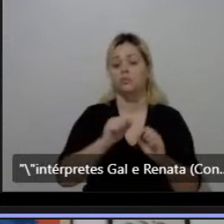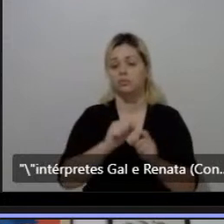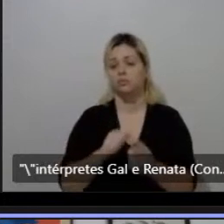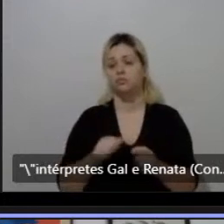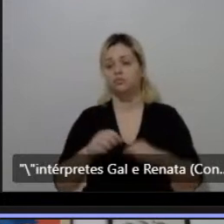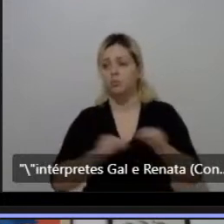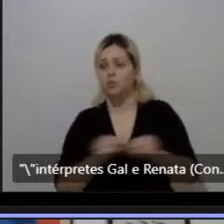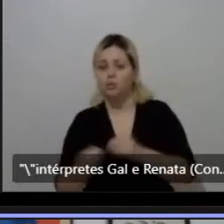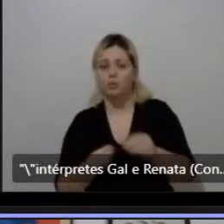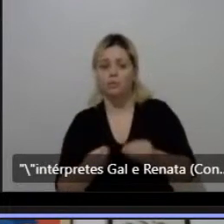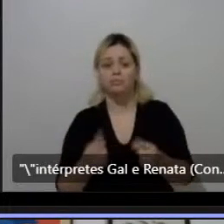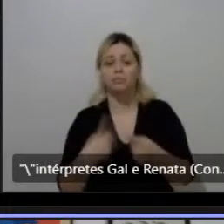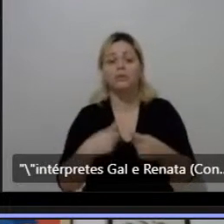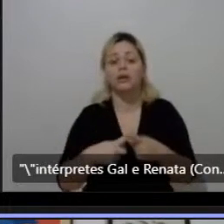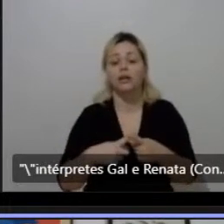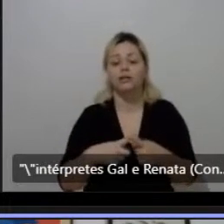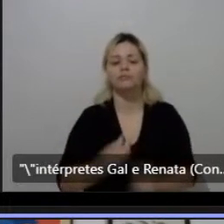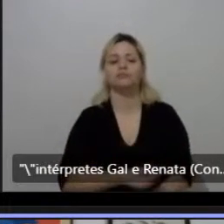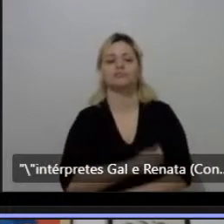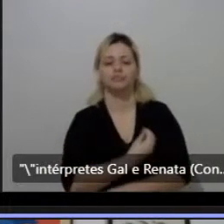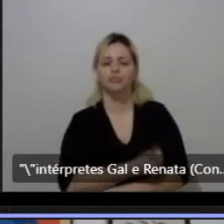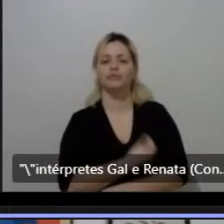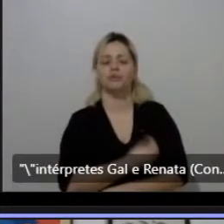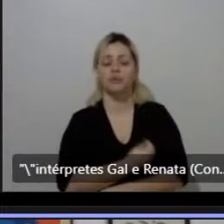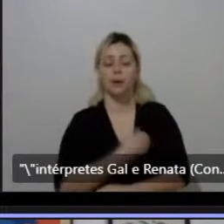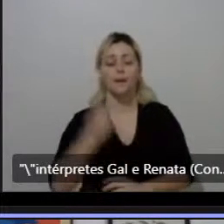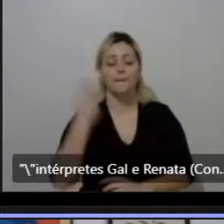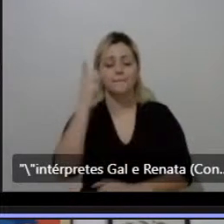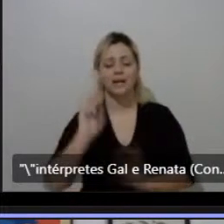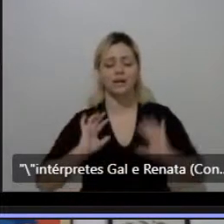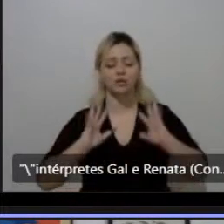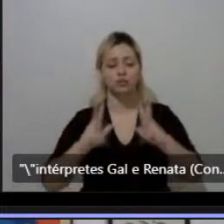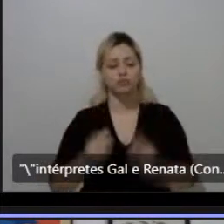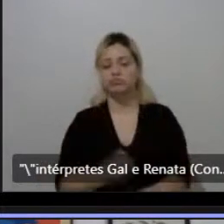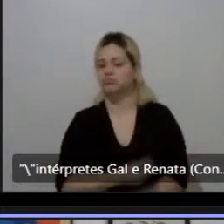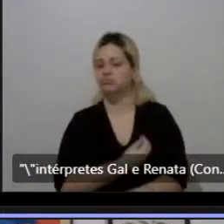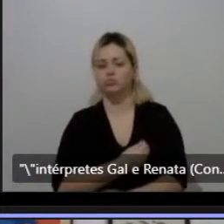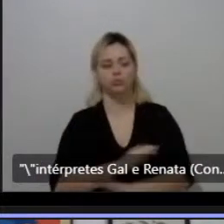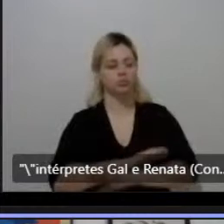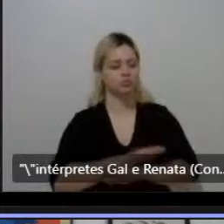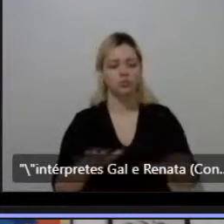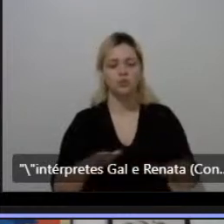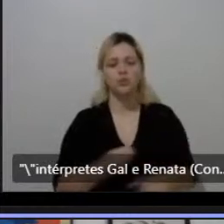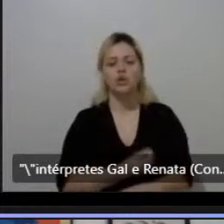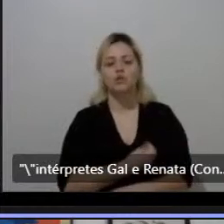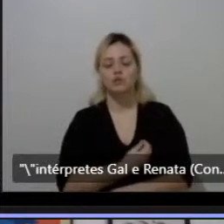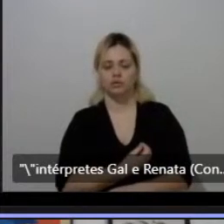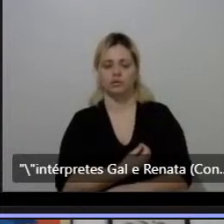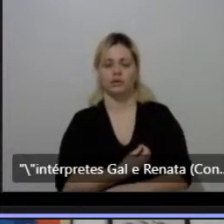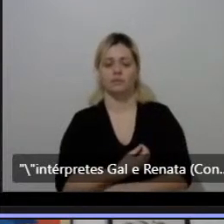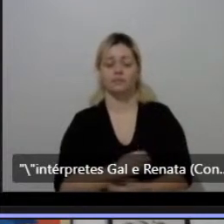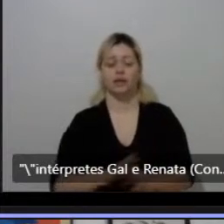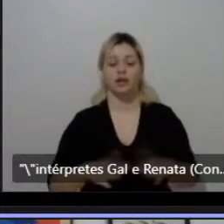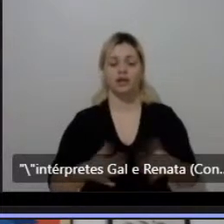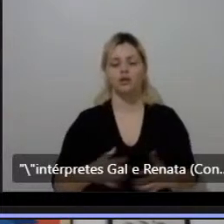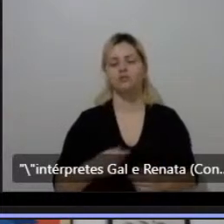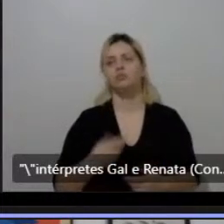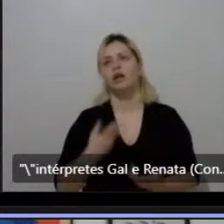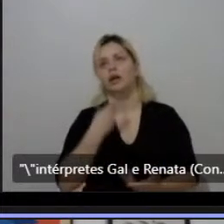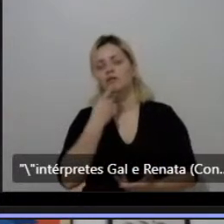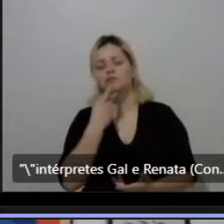da sobrevivência, né? Então, para sobreviver, para reexistir, eu vou articulando, né, processos de resistência,